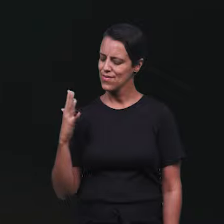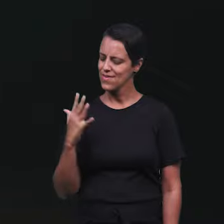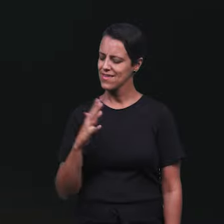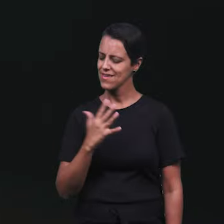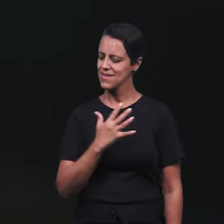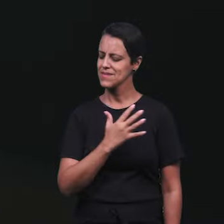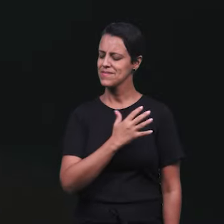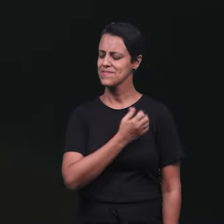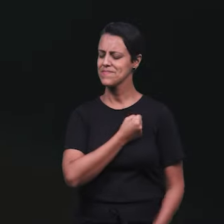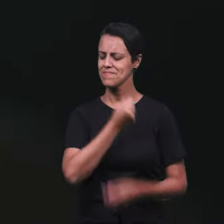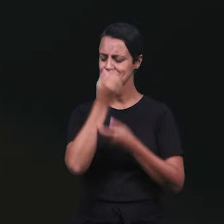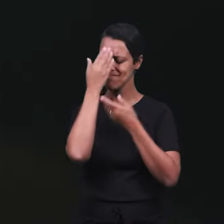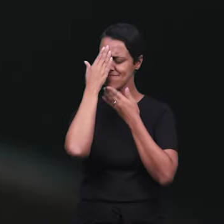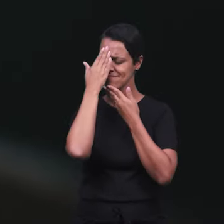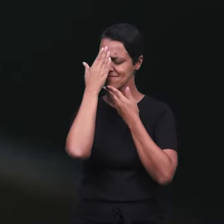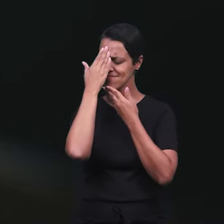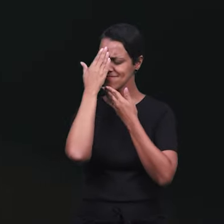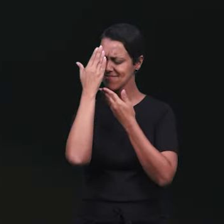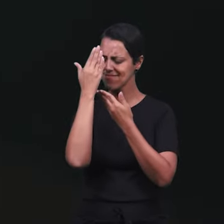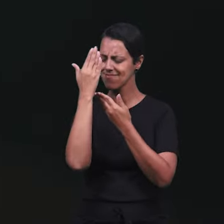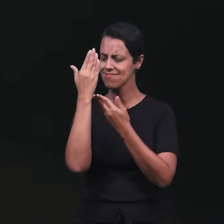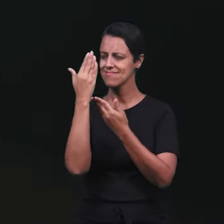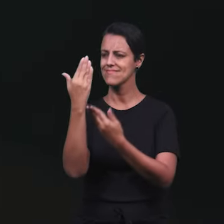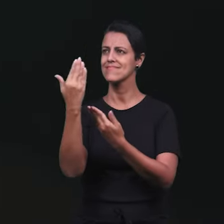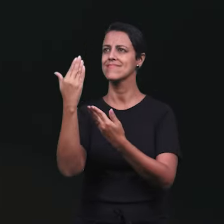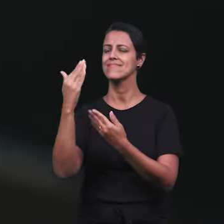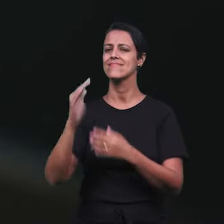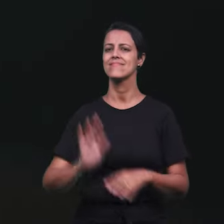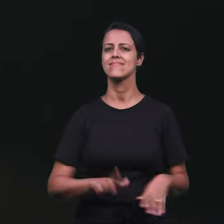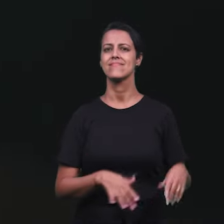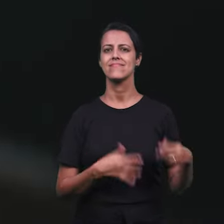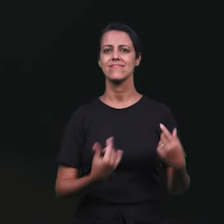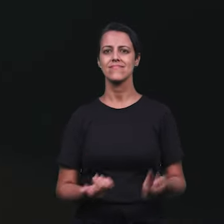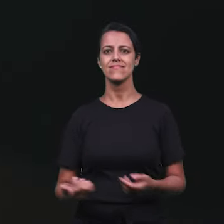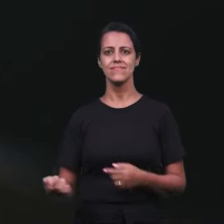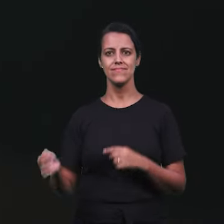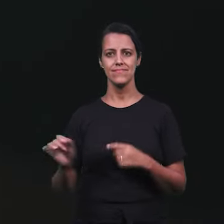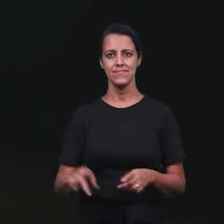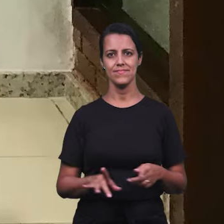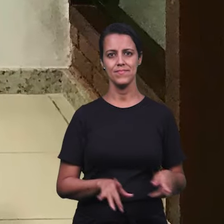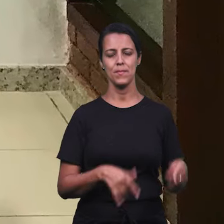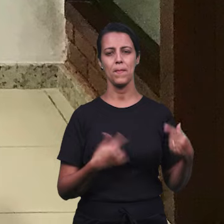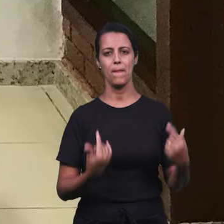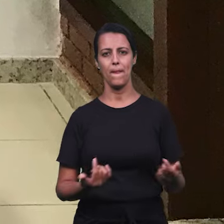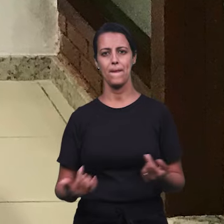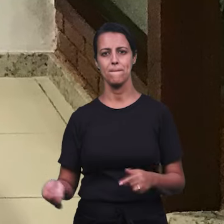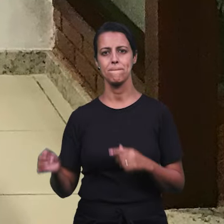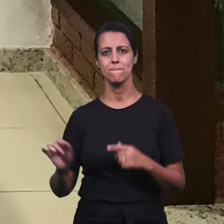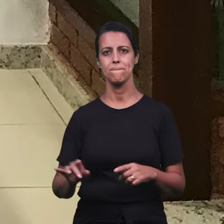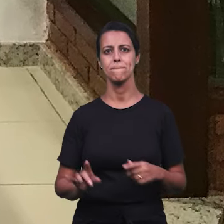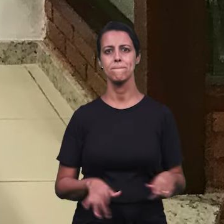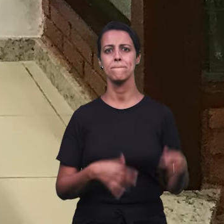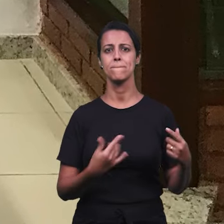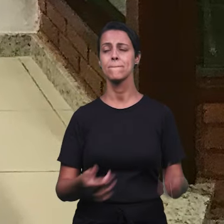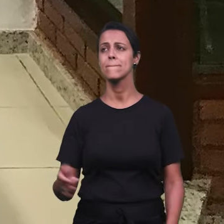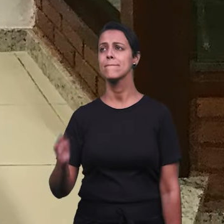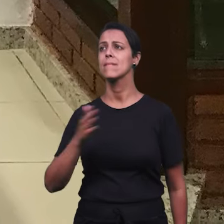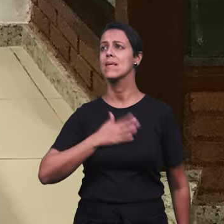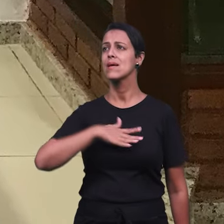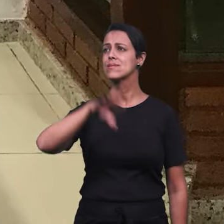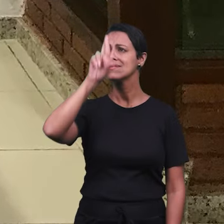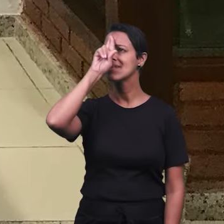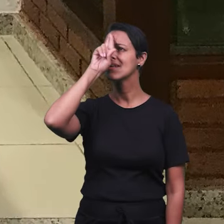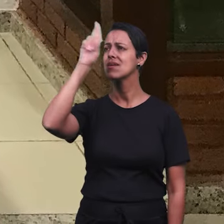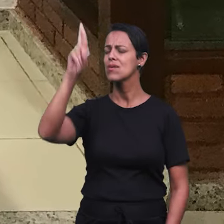te adorar te bendizer como a ti